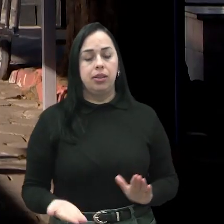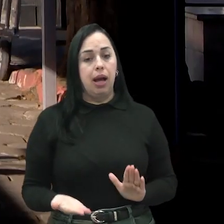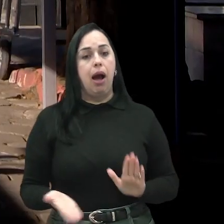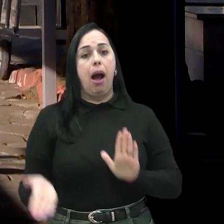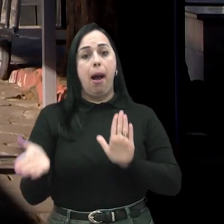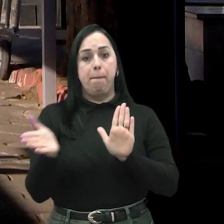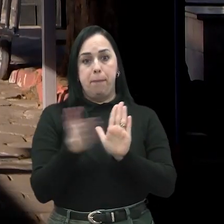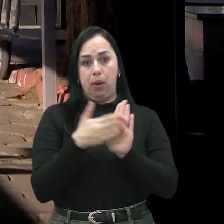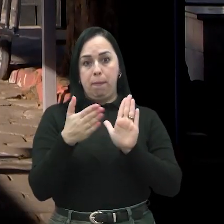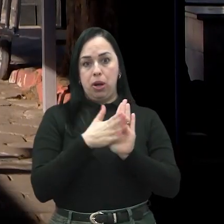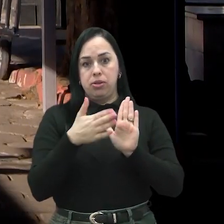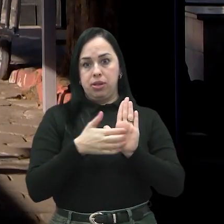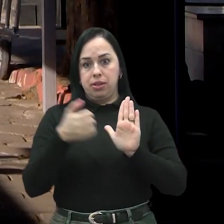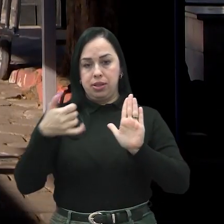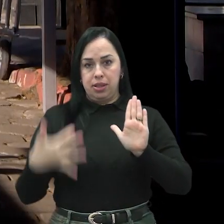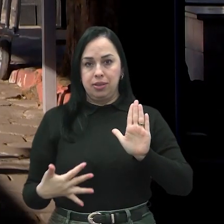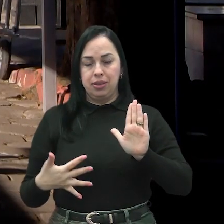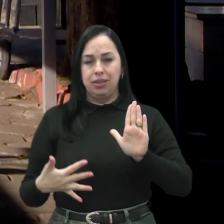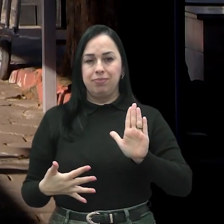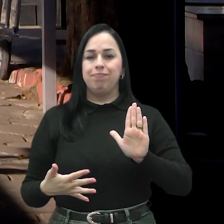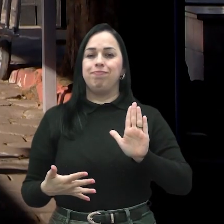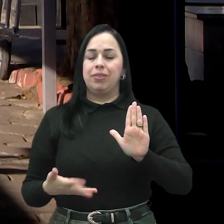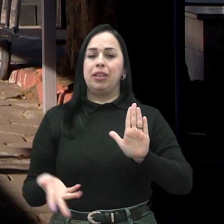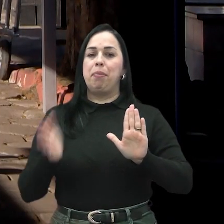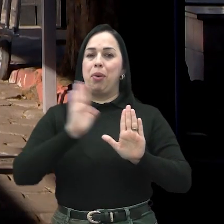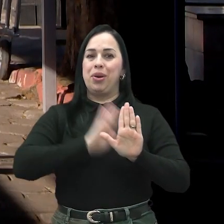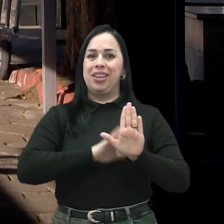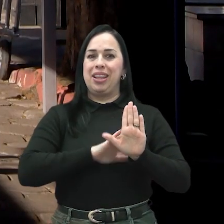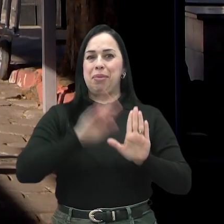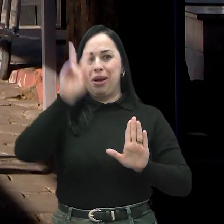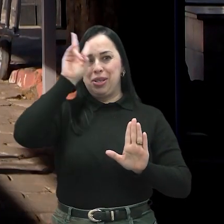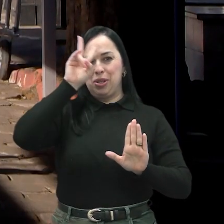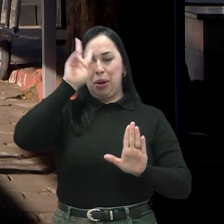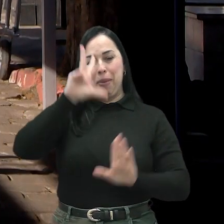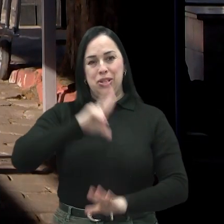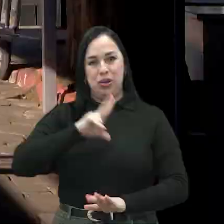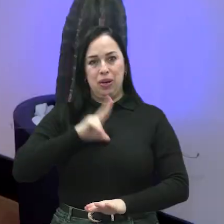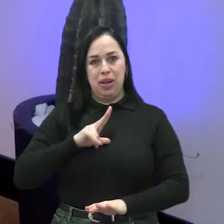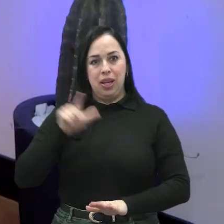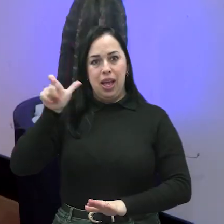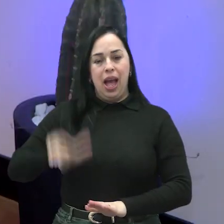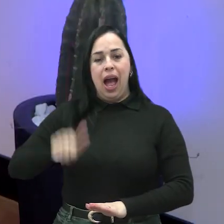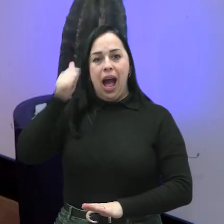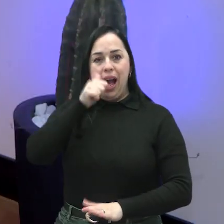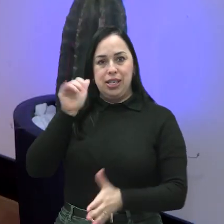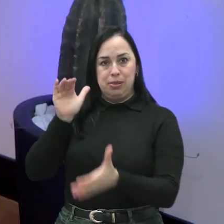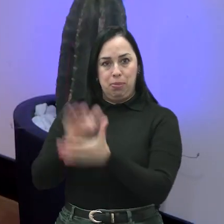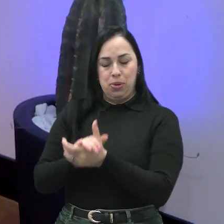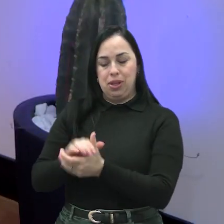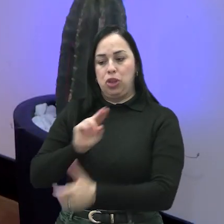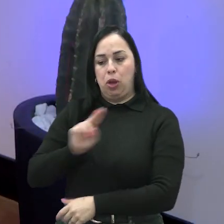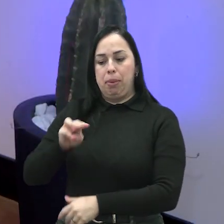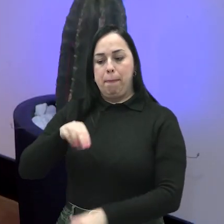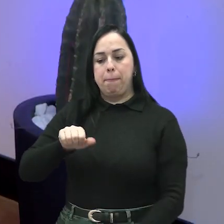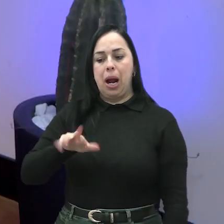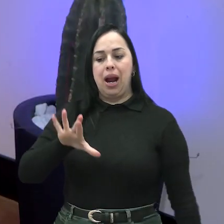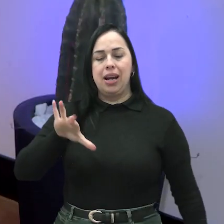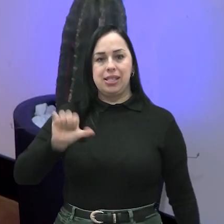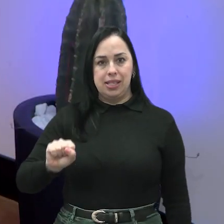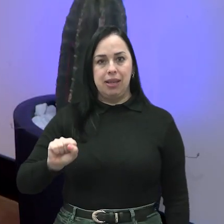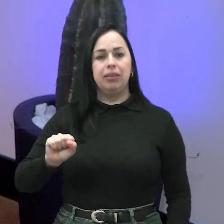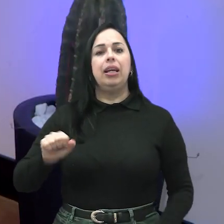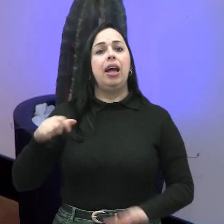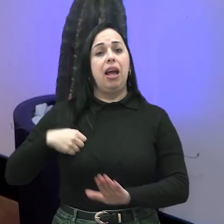Por trás da proposta legislativa está uma história pessoal. A esposa do vereador,